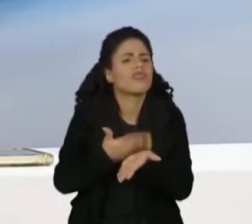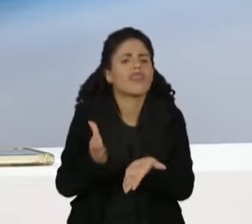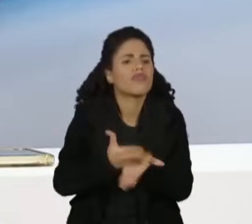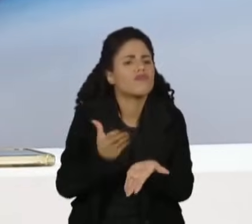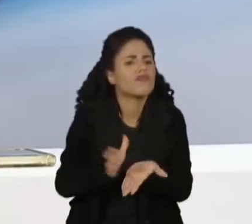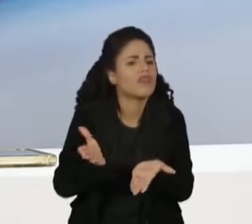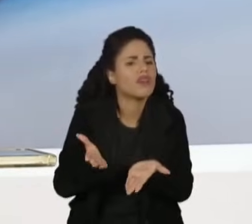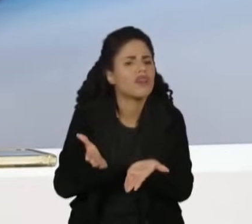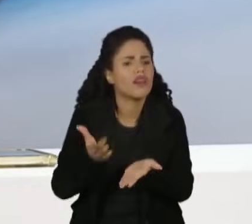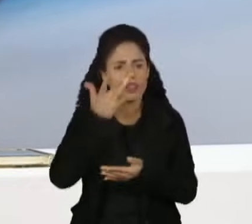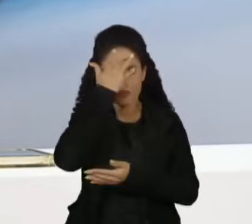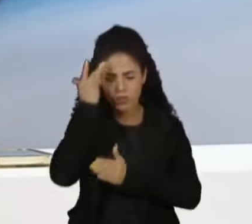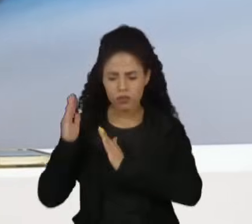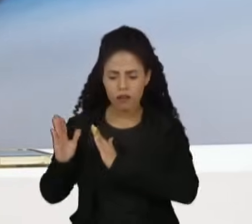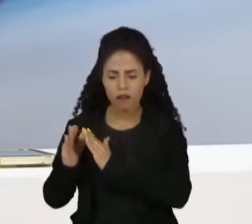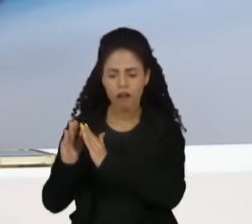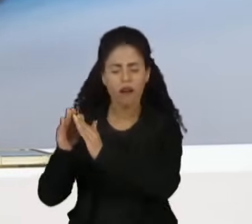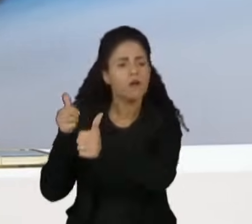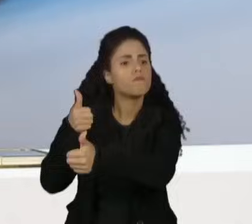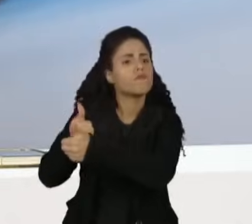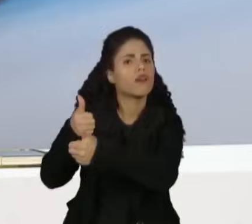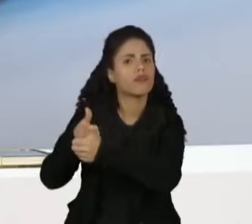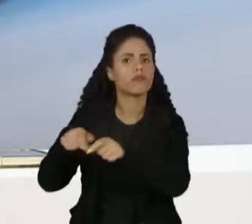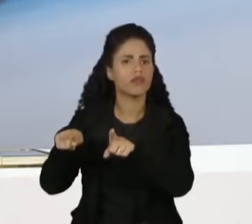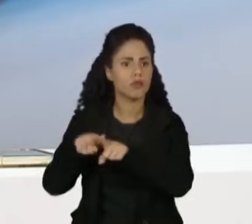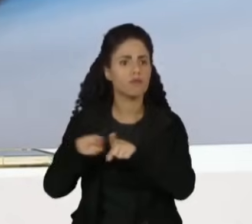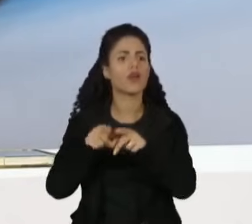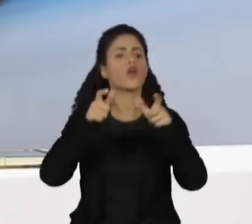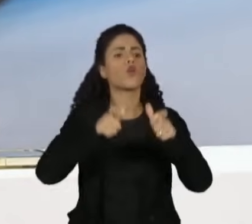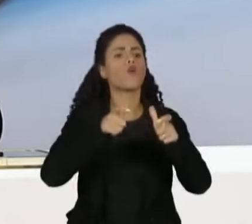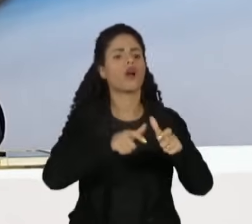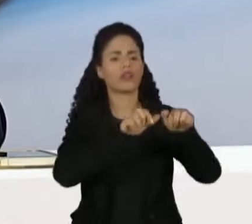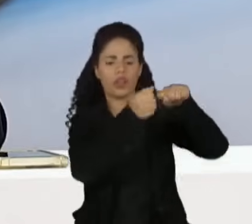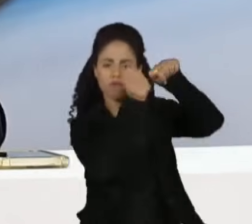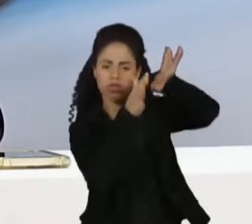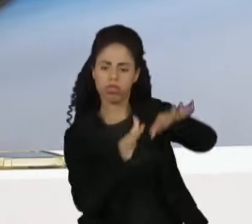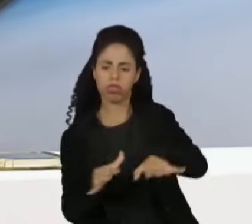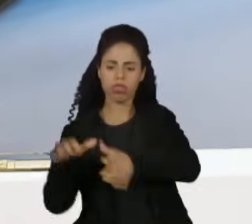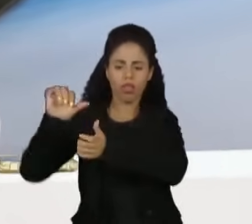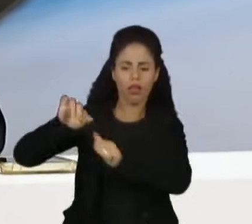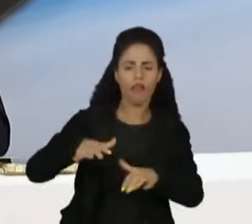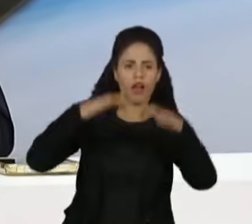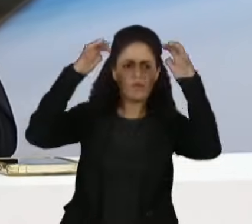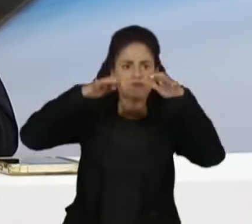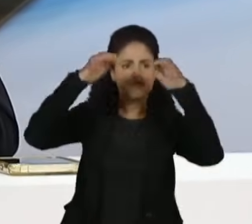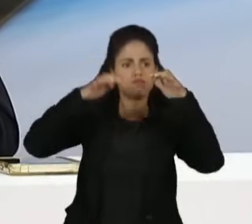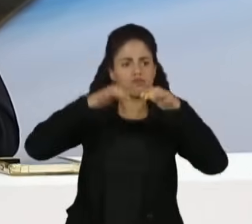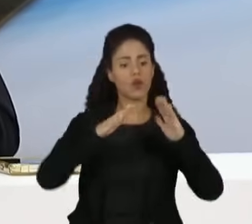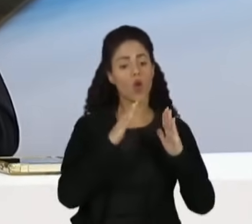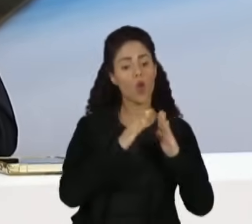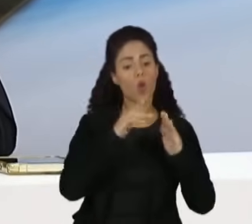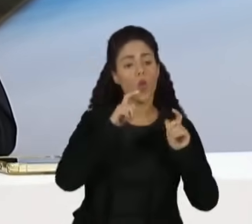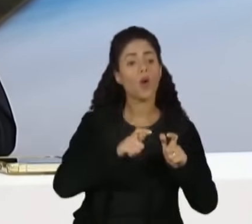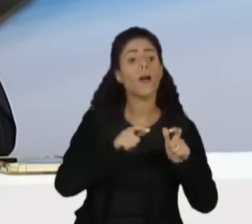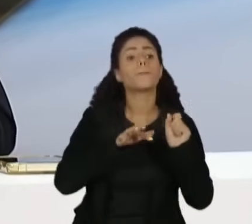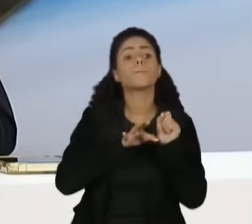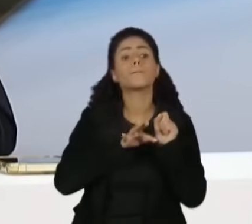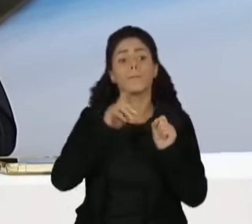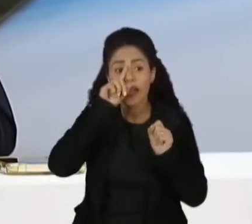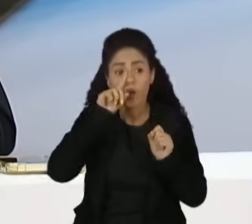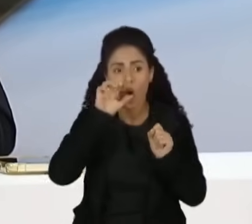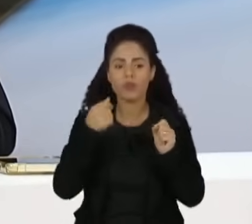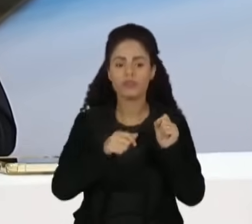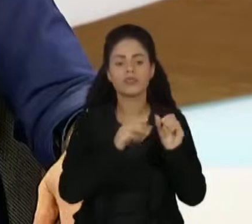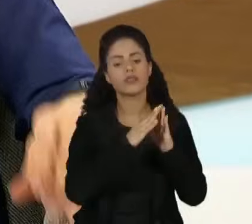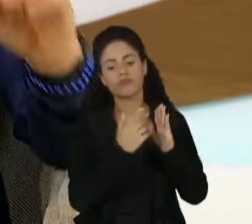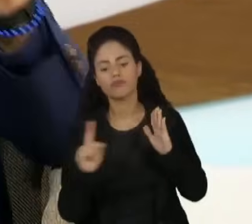200 mil famílias que moram em lugares em que pode ter deslizamento de terra, em que pode ter enchente, que tem que ser tirado desses lugares e ir para outros